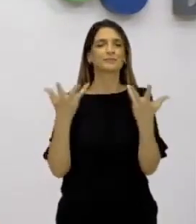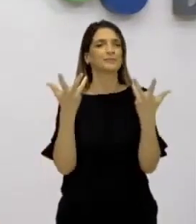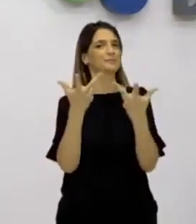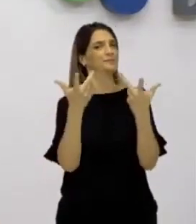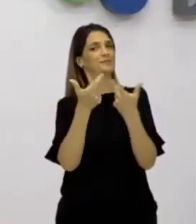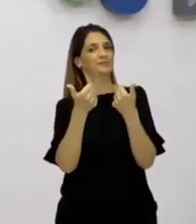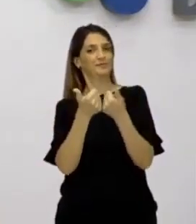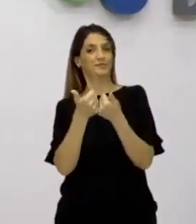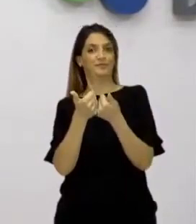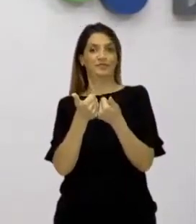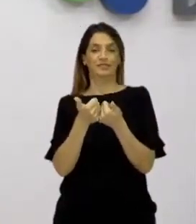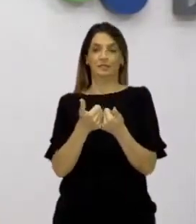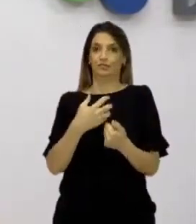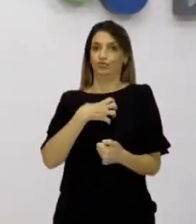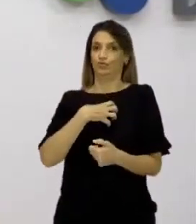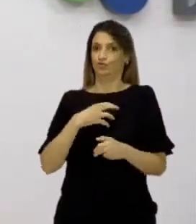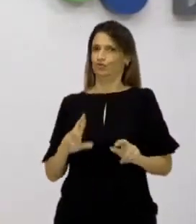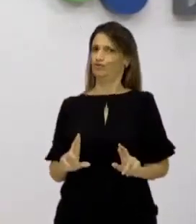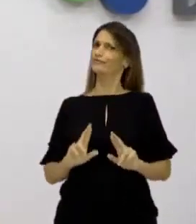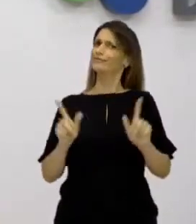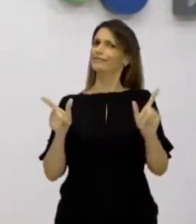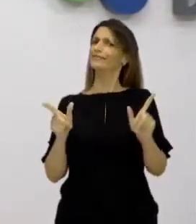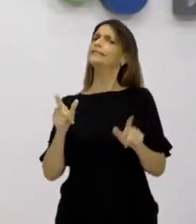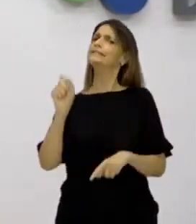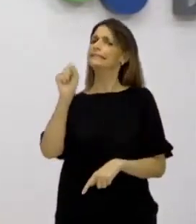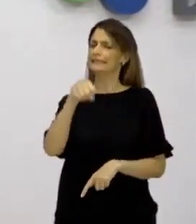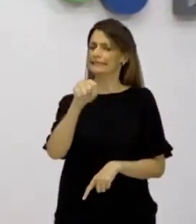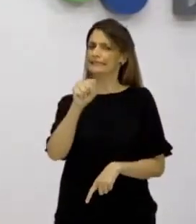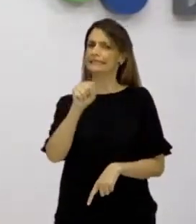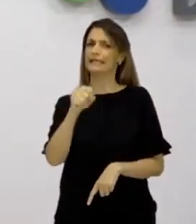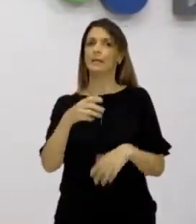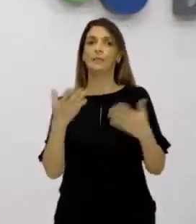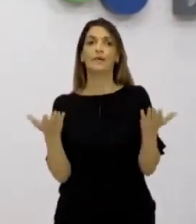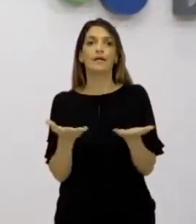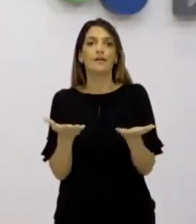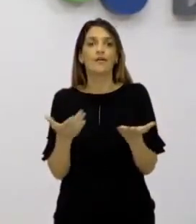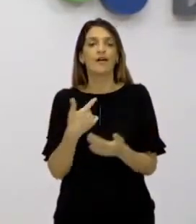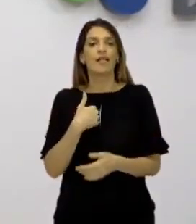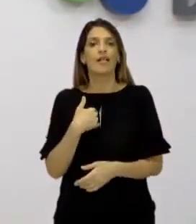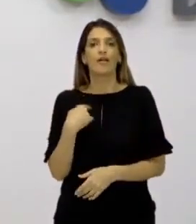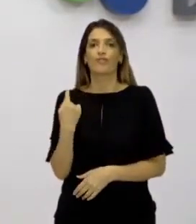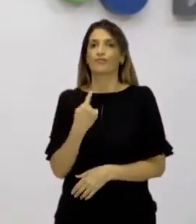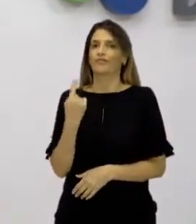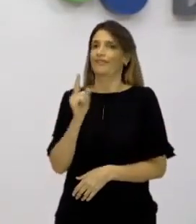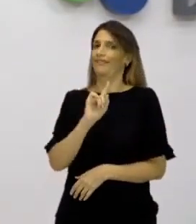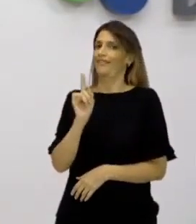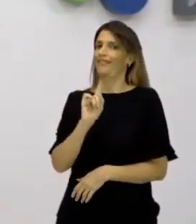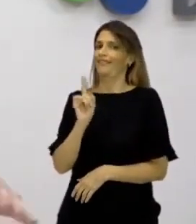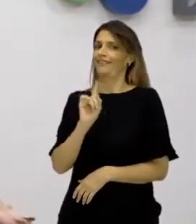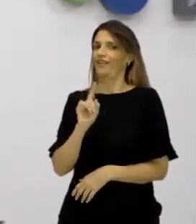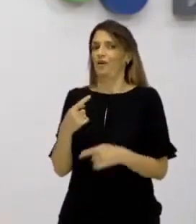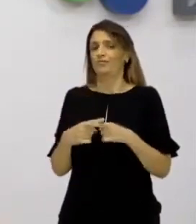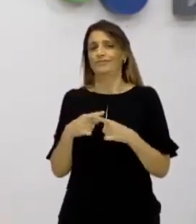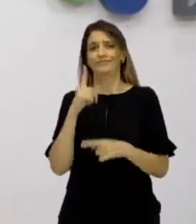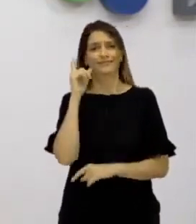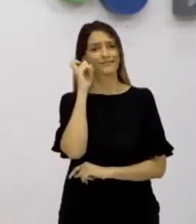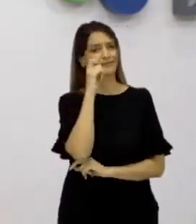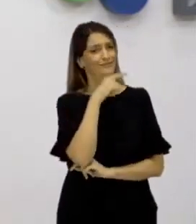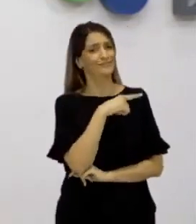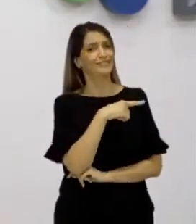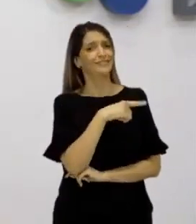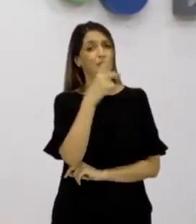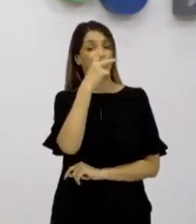maravilhosas em novo formato sim, né? E dessa vez eu não estou sozinha, porque assim, tá difícil,